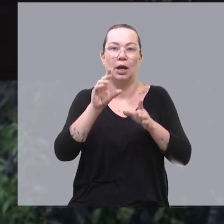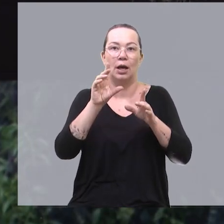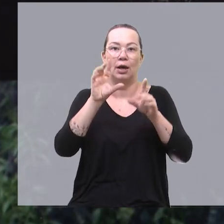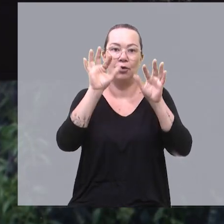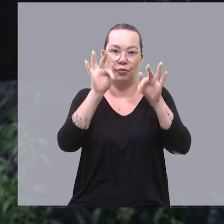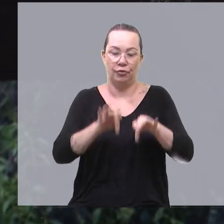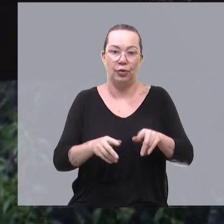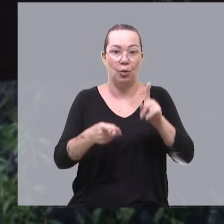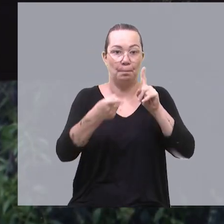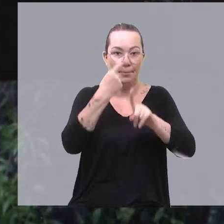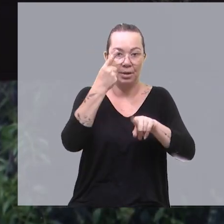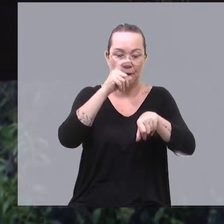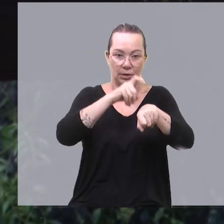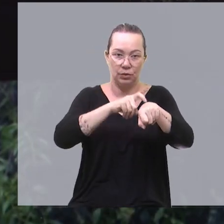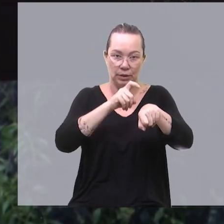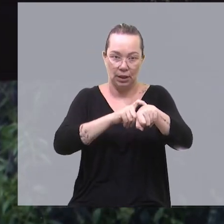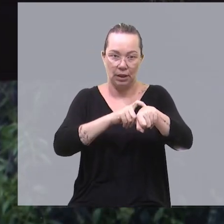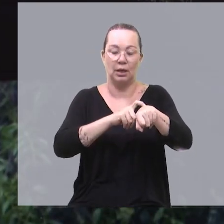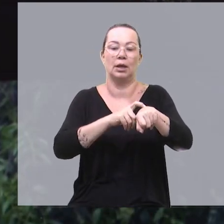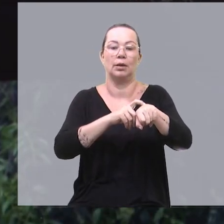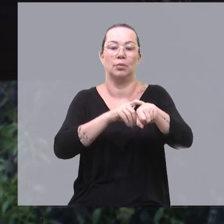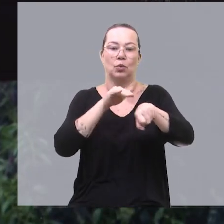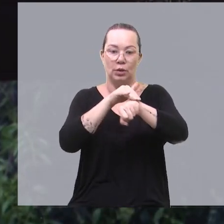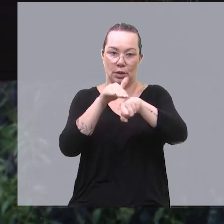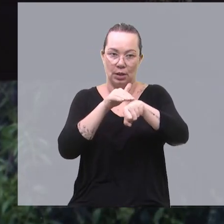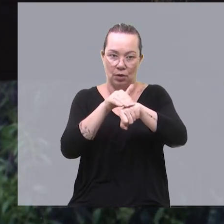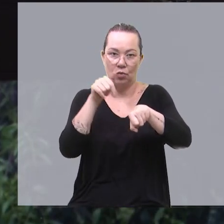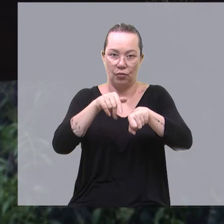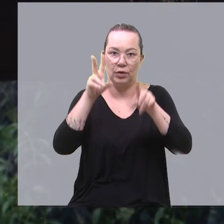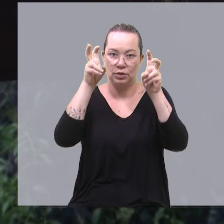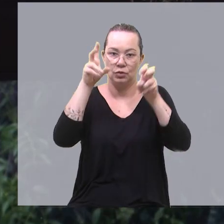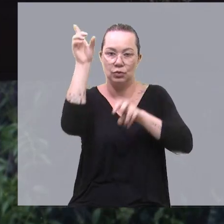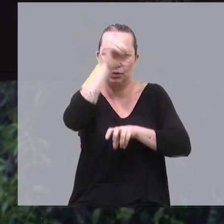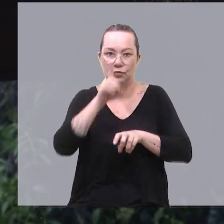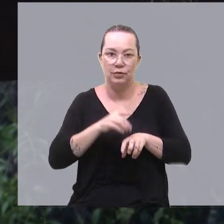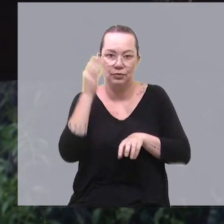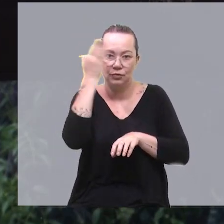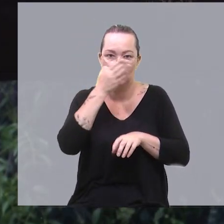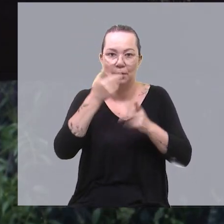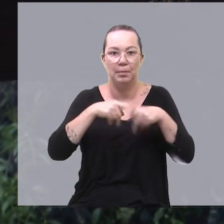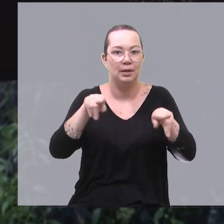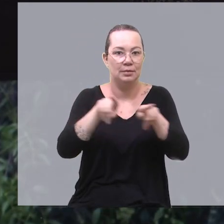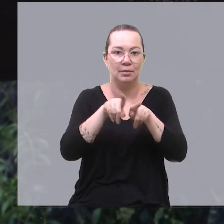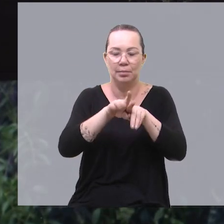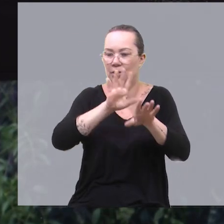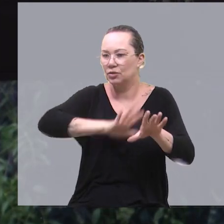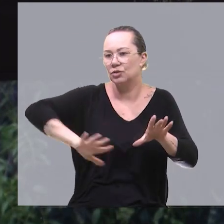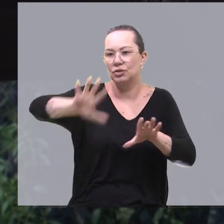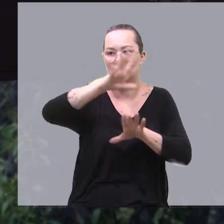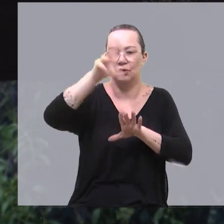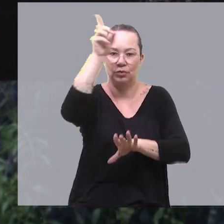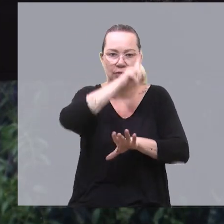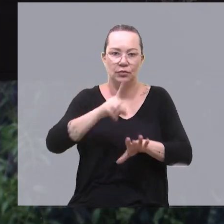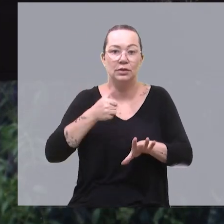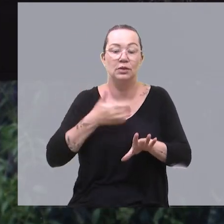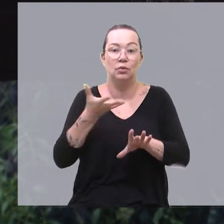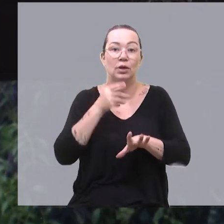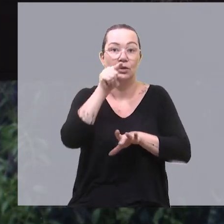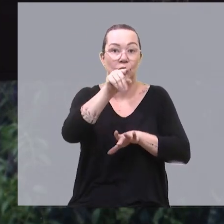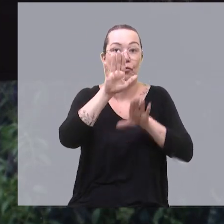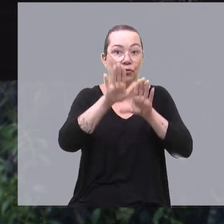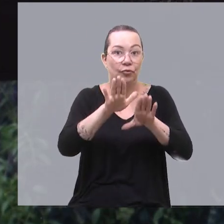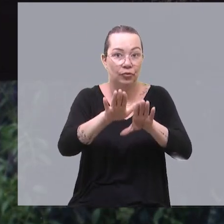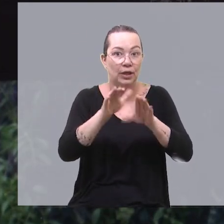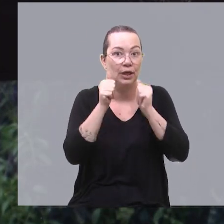o primeiro bloco da Roda de Saberes sobre deficiências invisíveis, mas também sobre todas as demais. E eu quero que